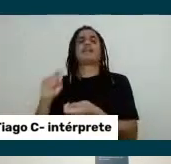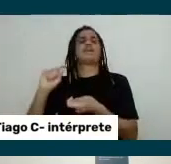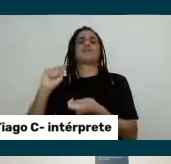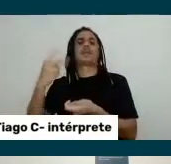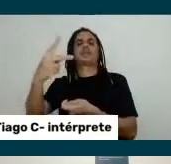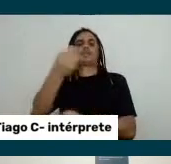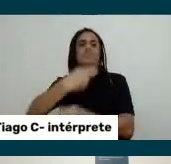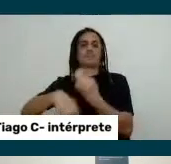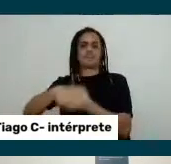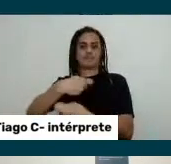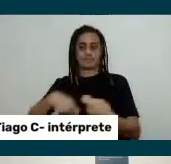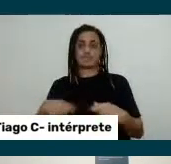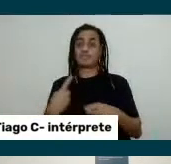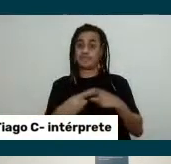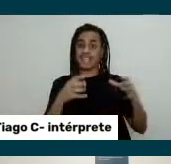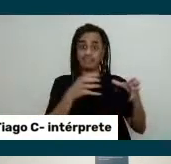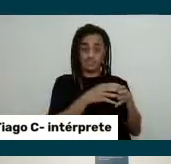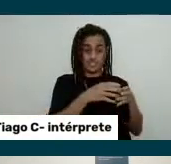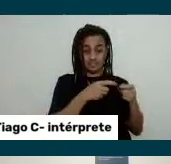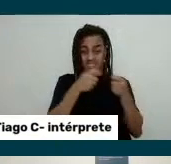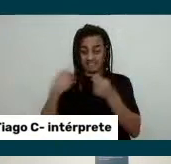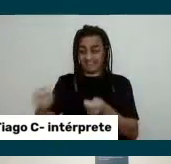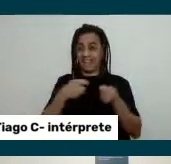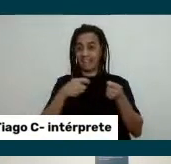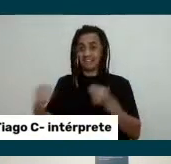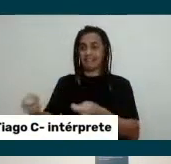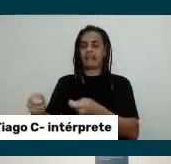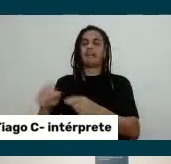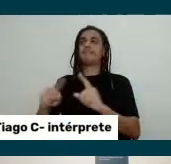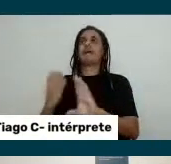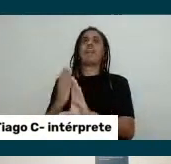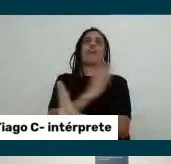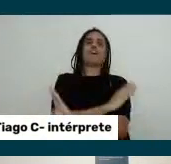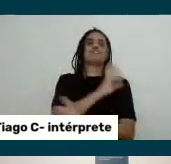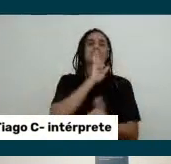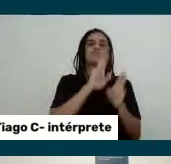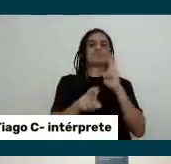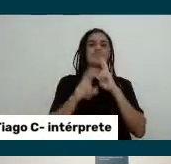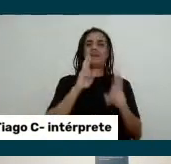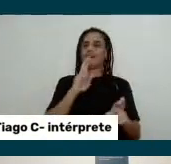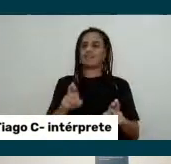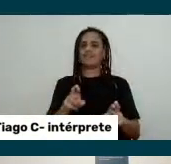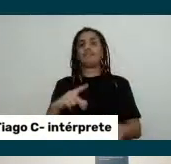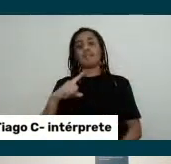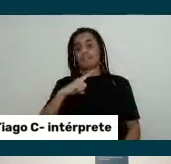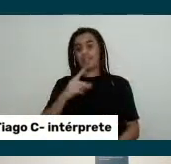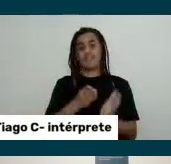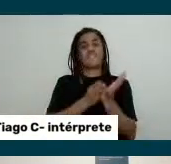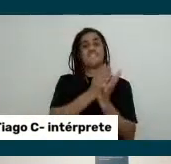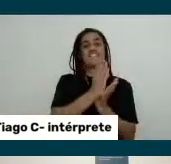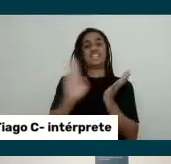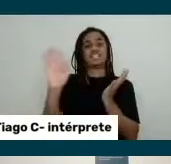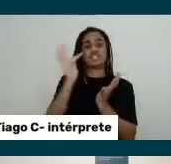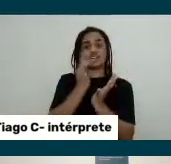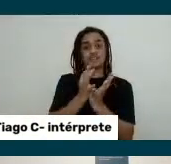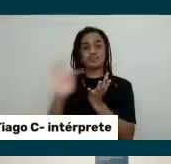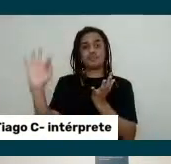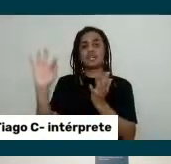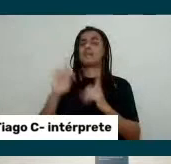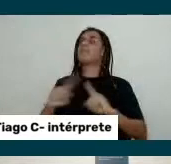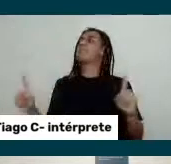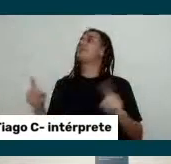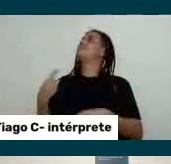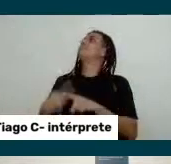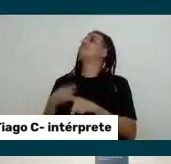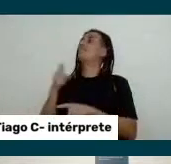está tão longe do negócio, ou seja, a gente está tão longe dos resultados, que eu tenho um conjunto de features para executar que eu não consigo sequer responder por que eu estou fazendo